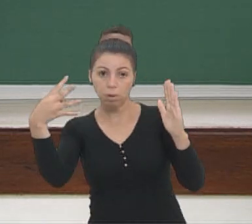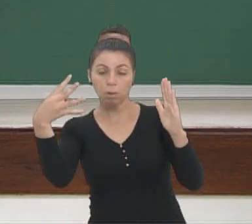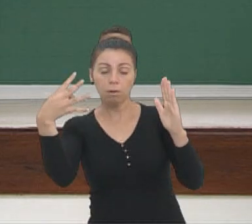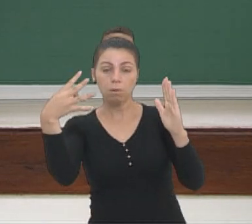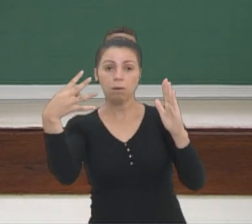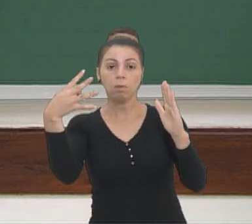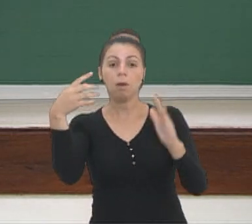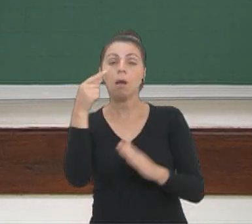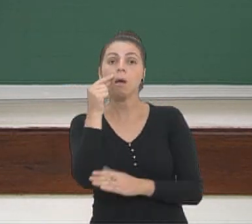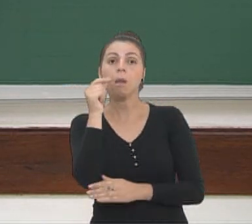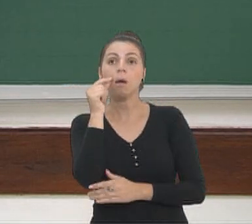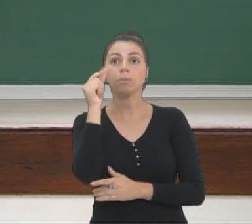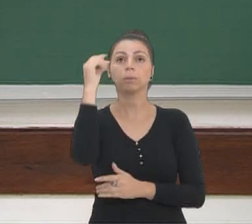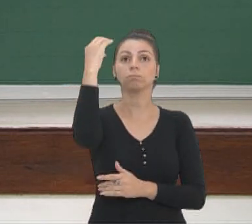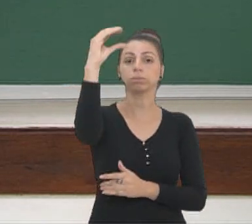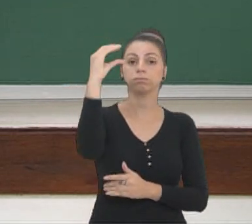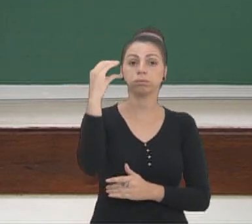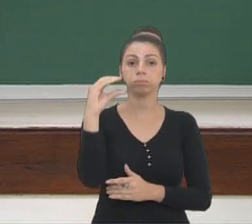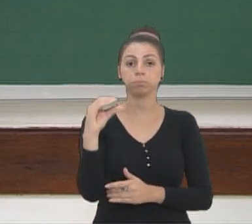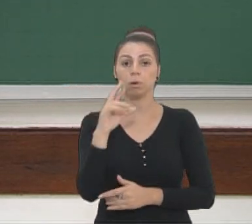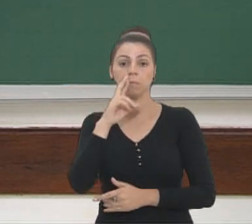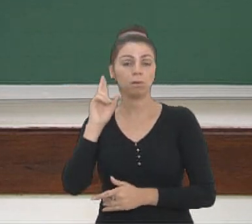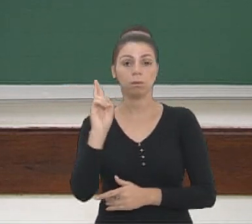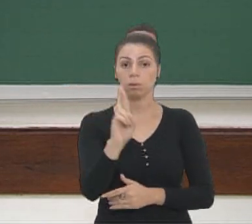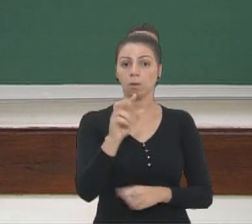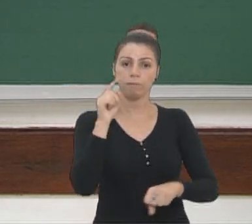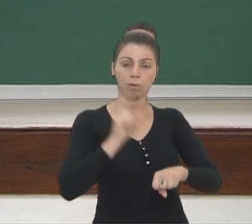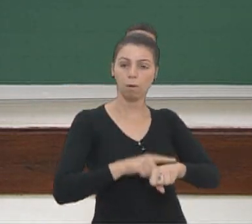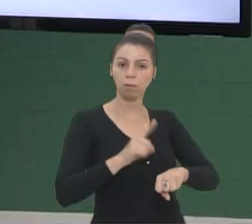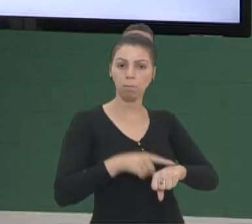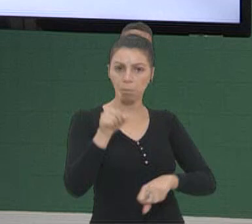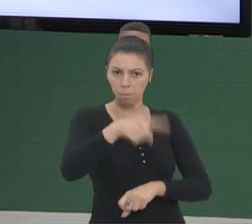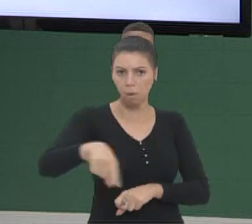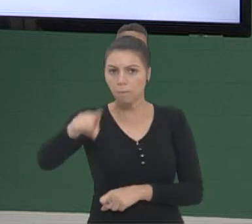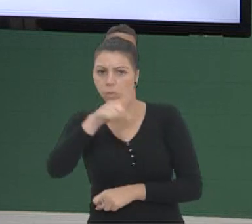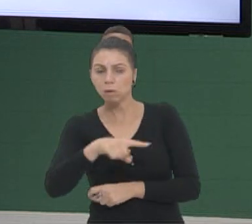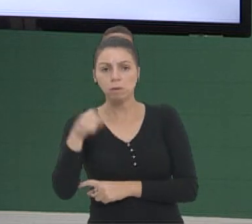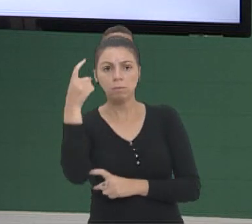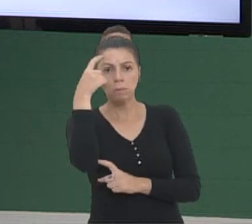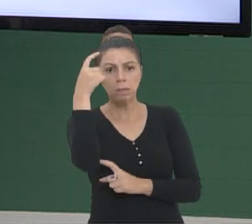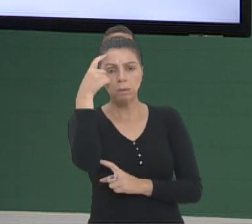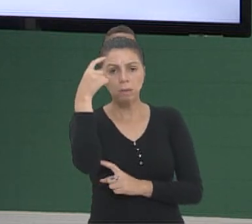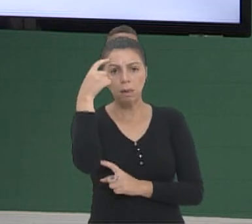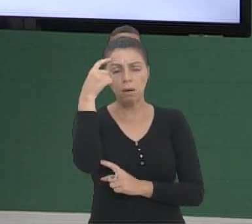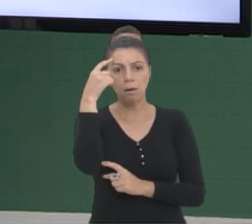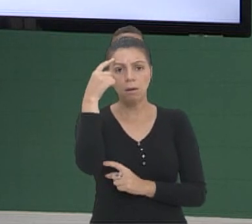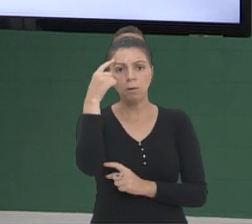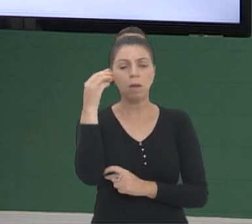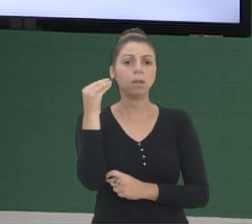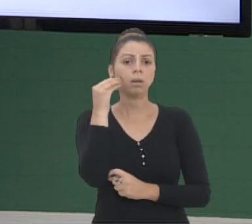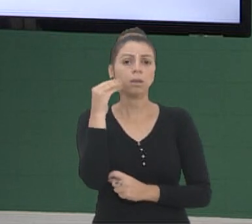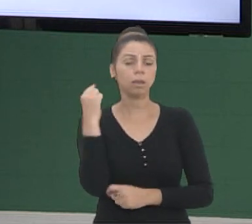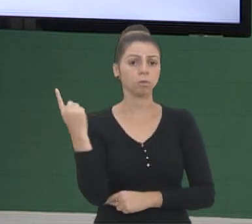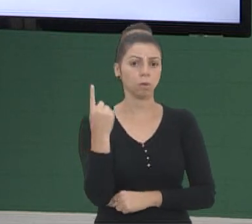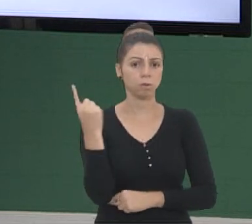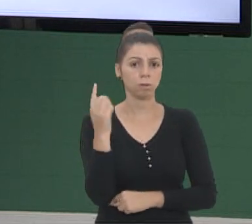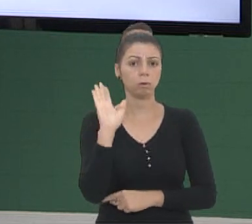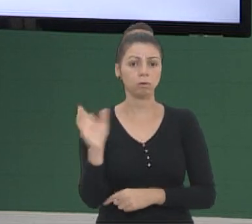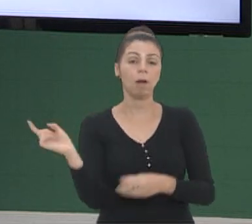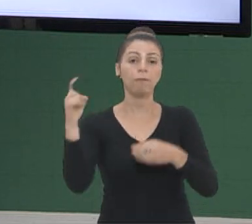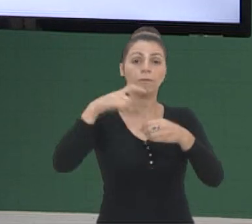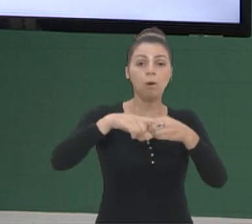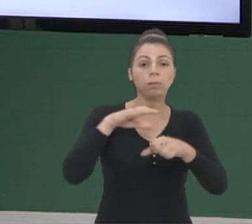você vai fazer essas respostas. Vou te dar um tempinho para isso, para você refletir e fazer aí sozinho, e aí depois a gente volta a conversar.